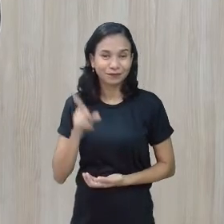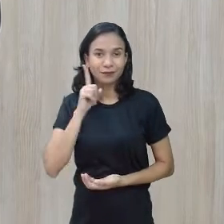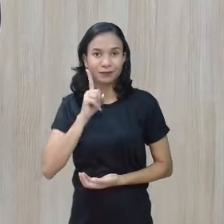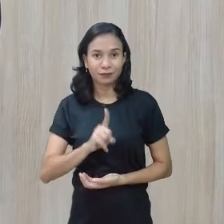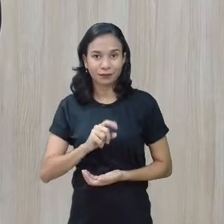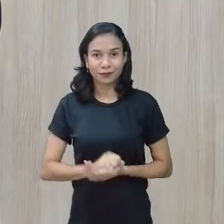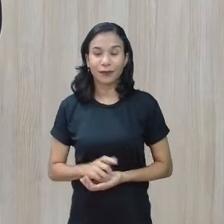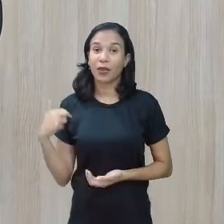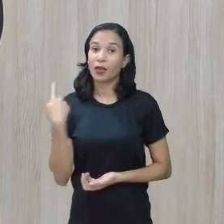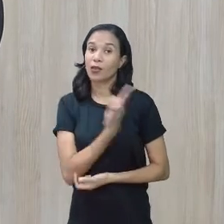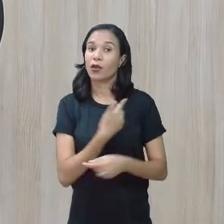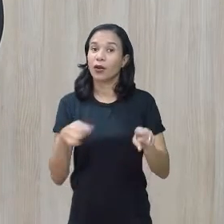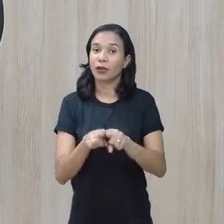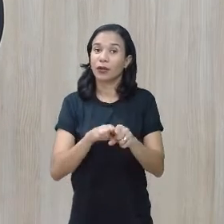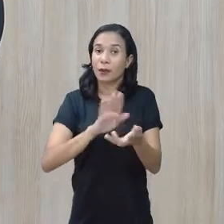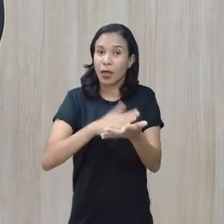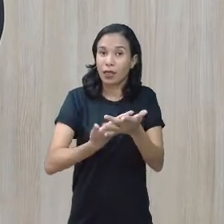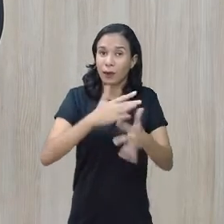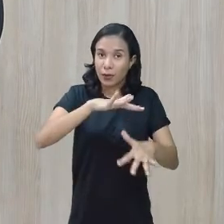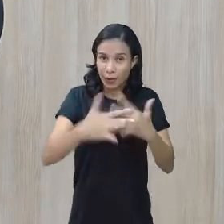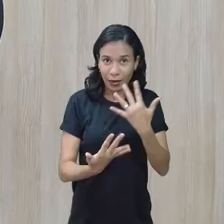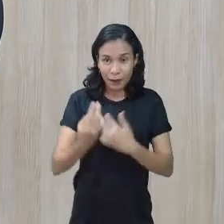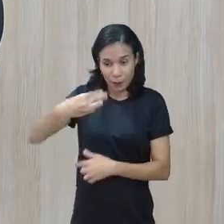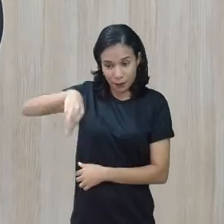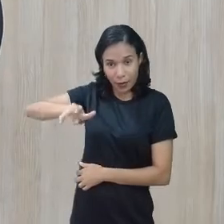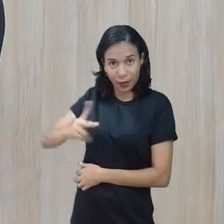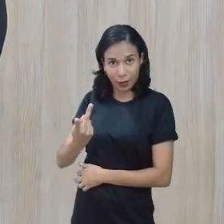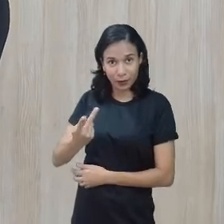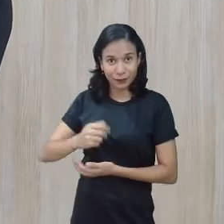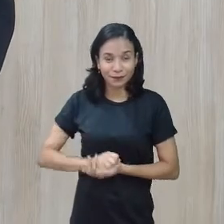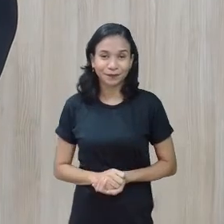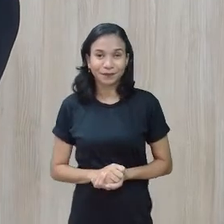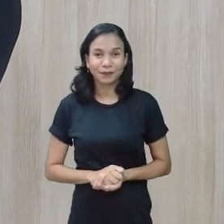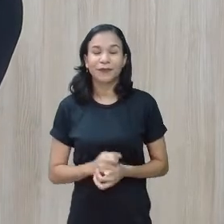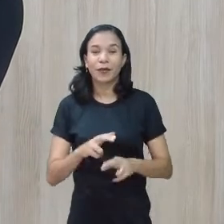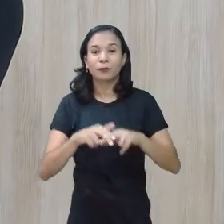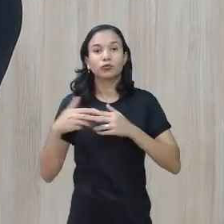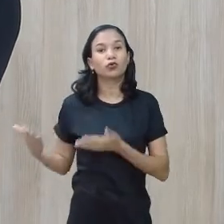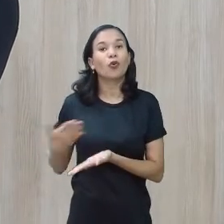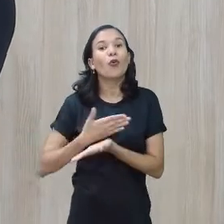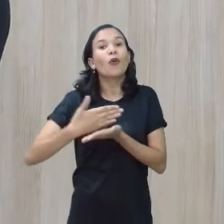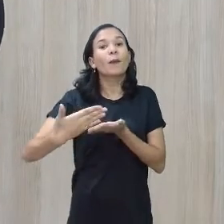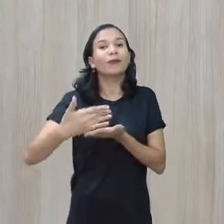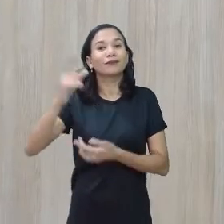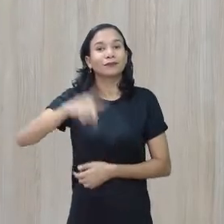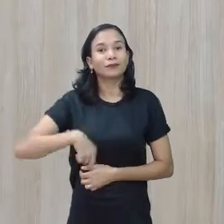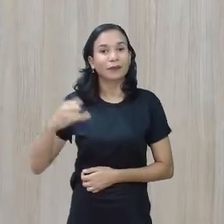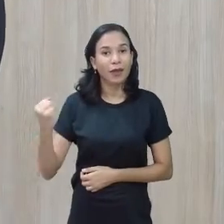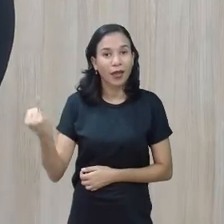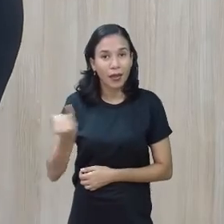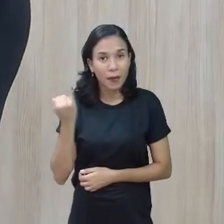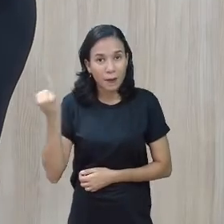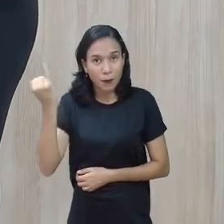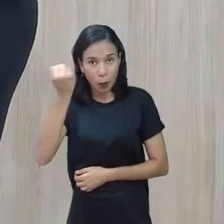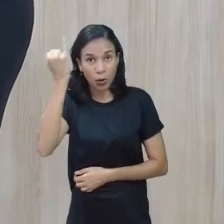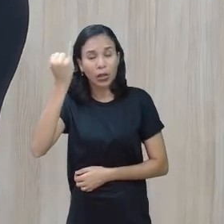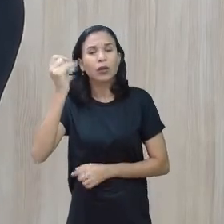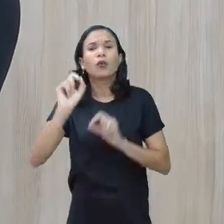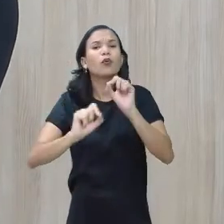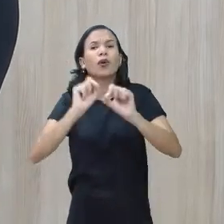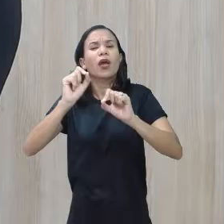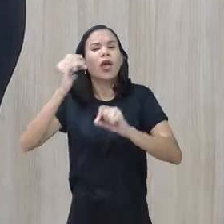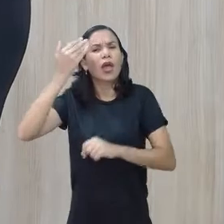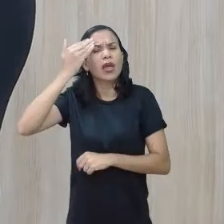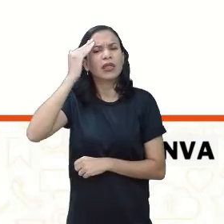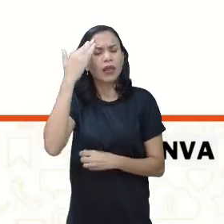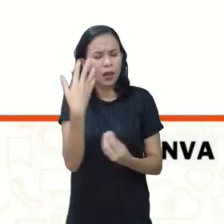sinal. Estamos hoje com a intérprete de Libras, Maria Helena. Então, vamos lá. É importante demais entender